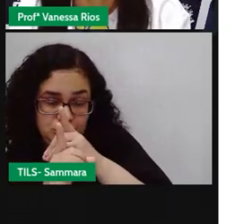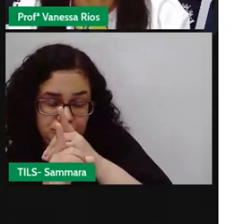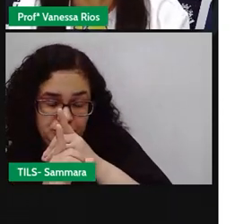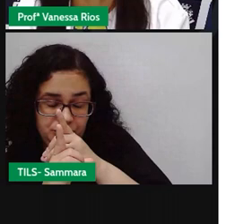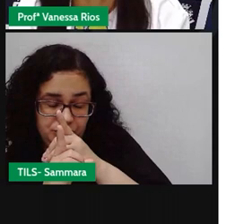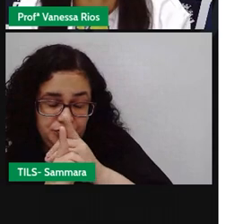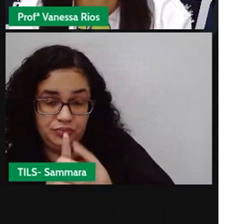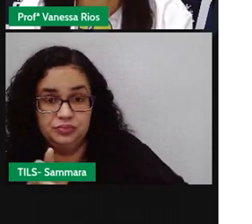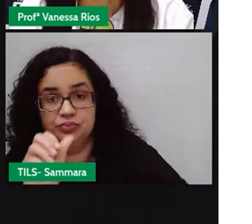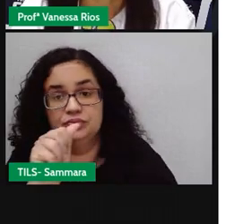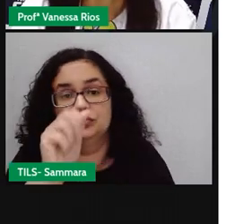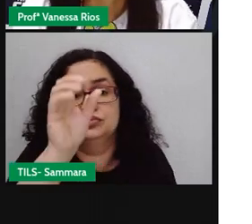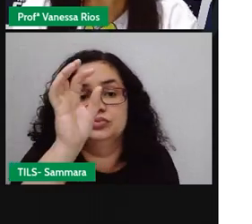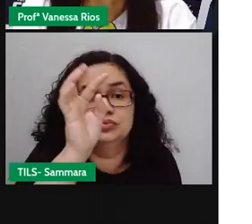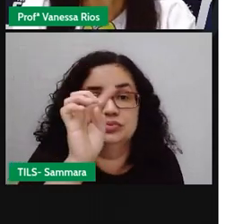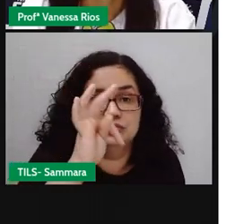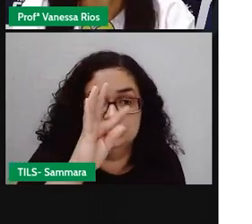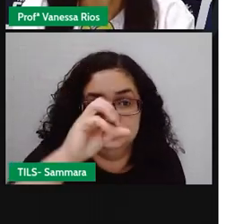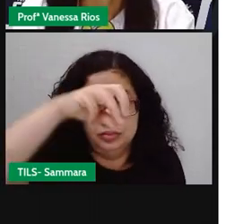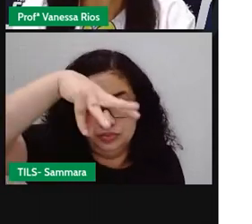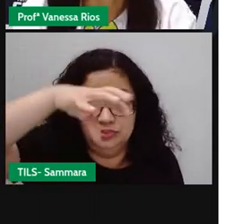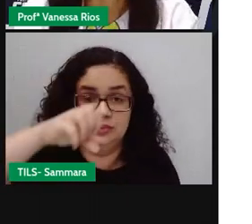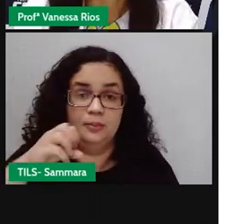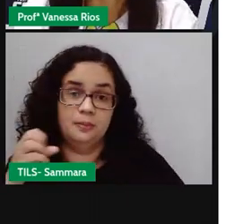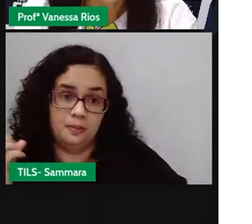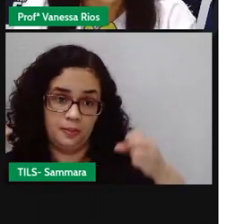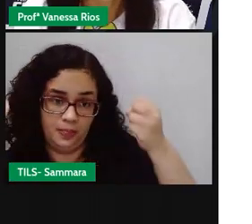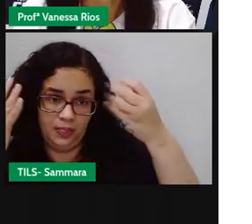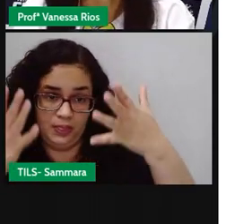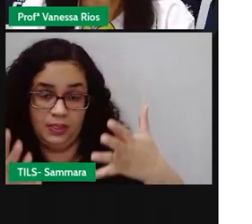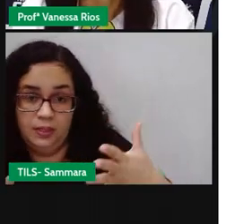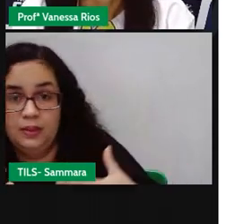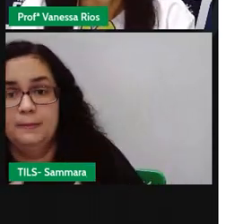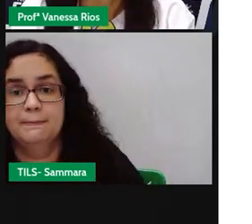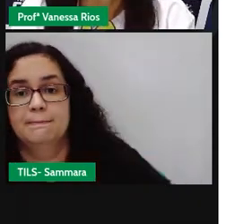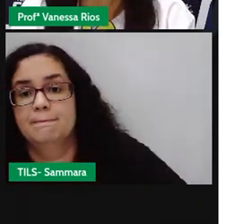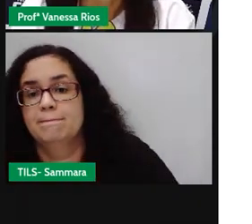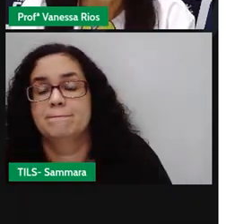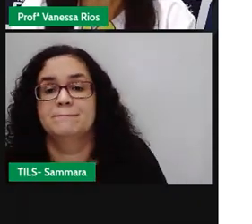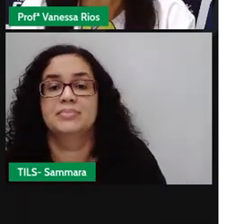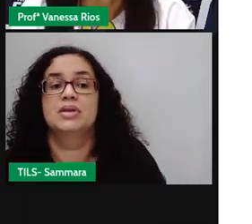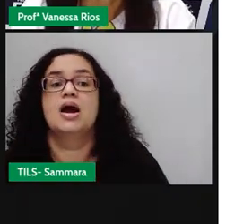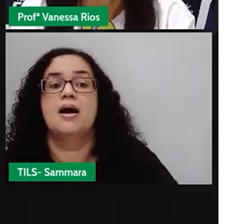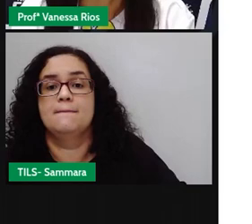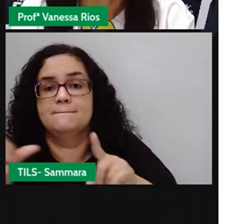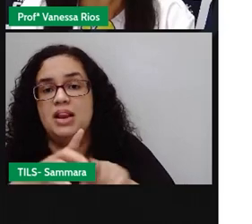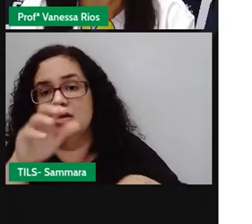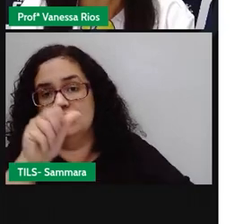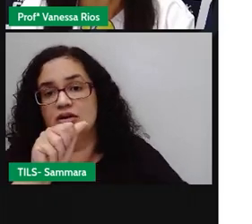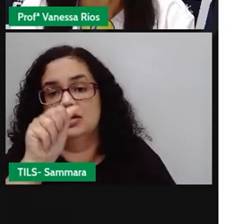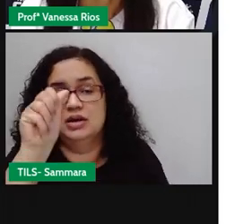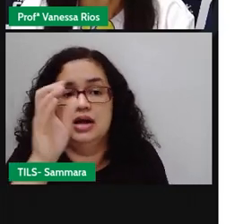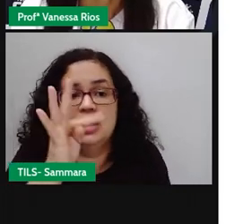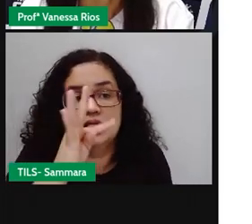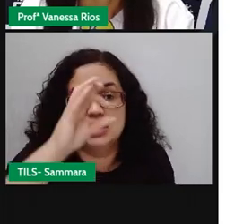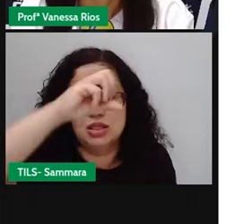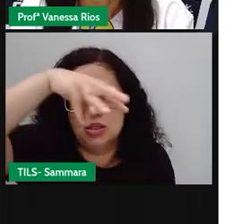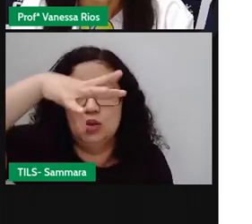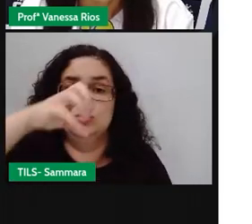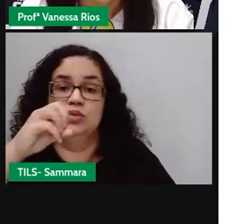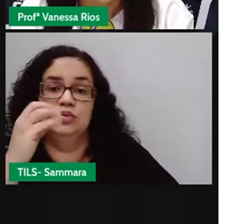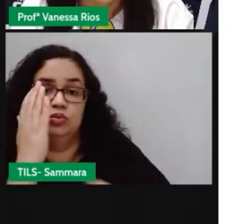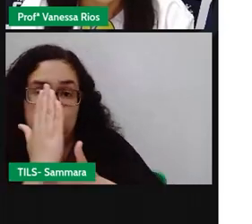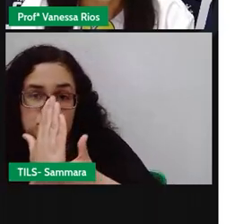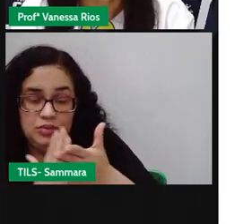né? Se colocou como explicação para definir o que é átomo. A palavra átomo aí, ó, ela tem uma